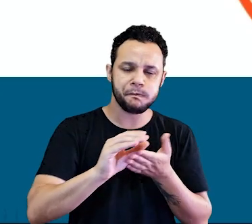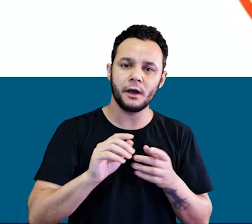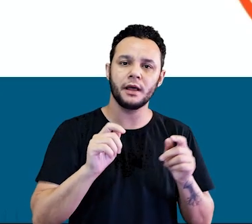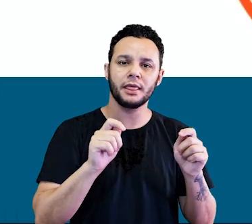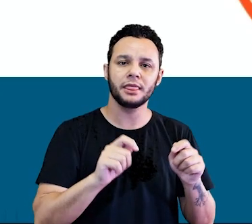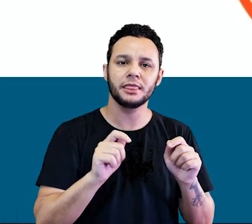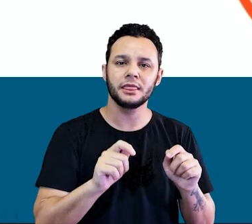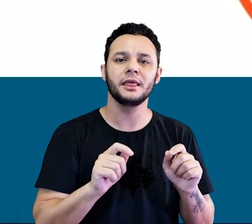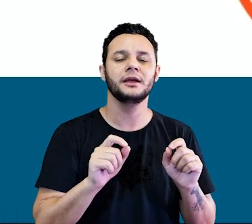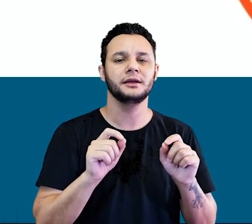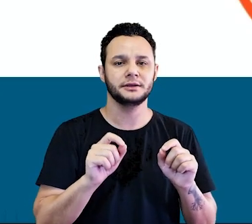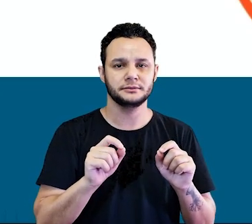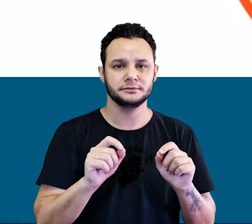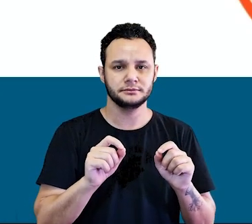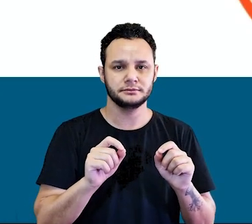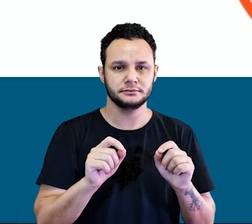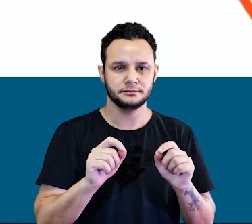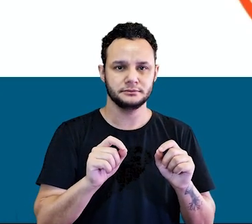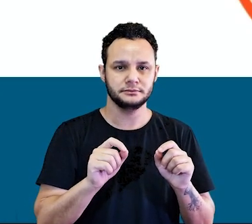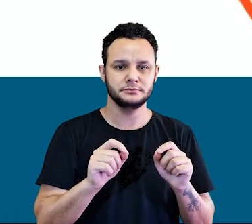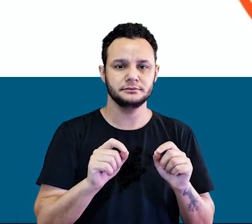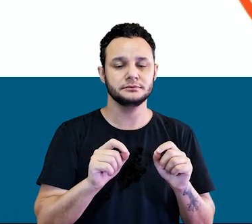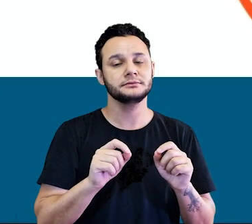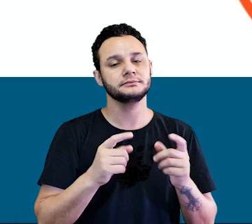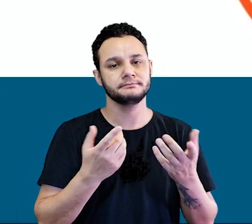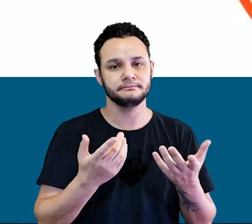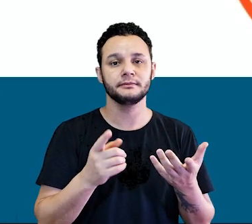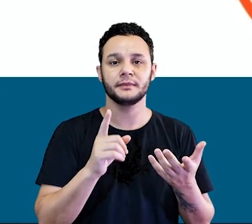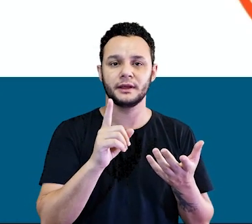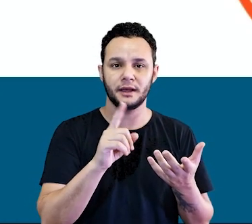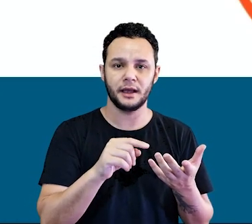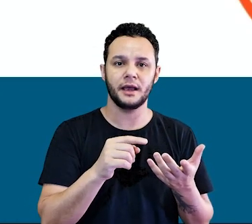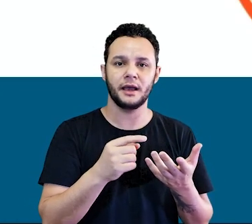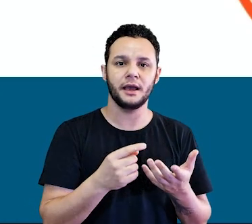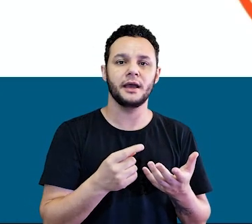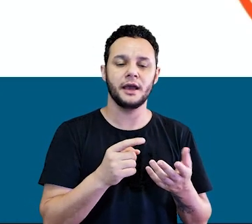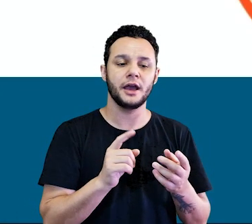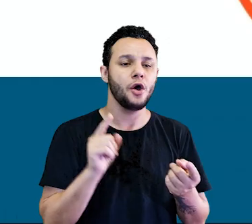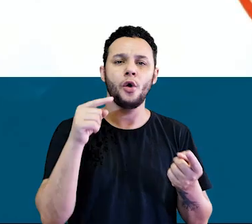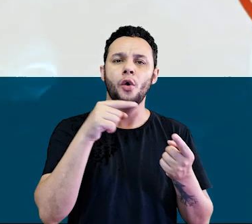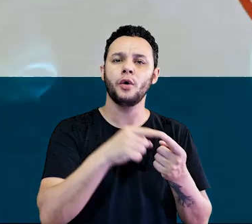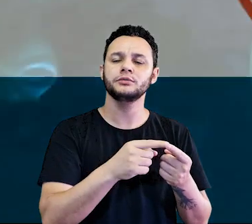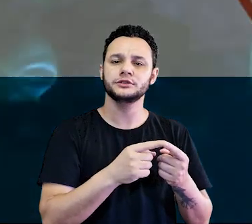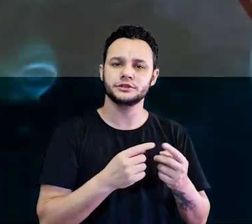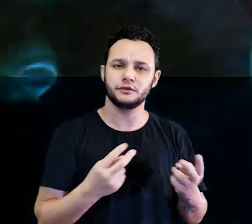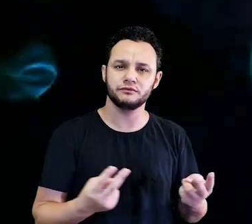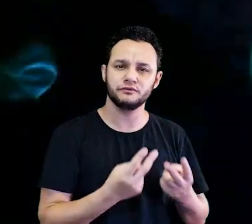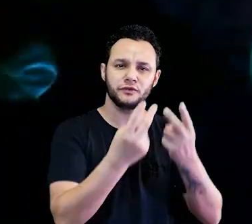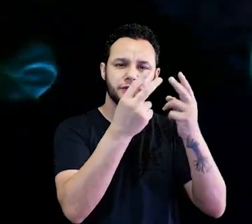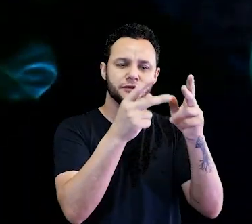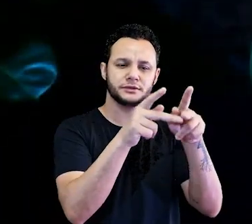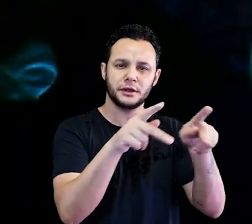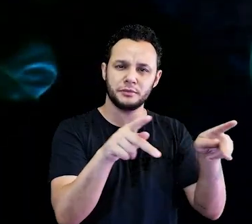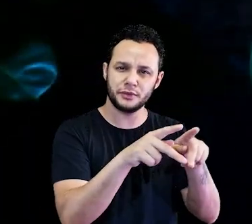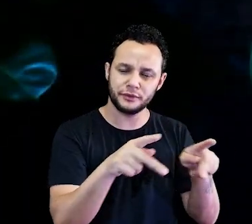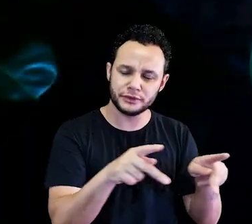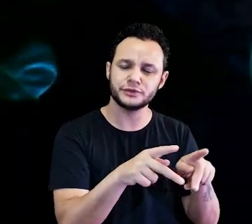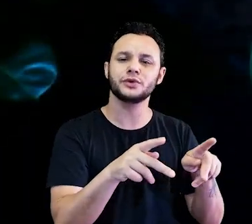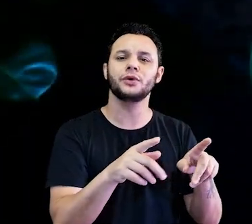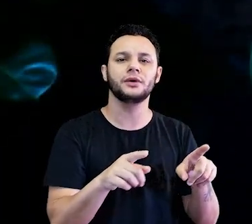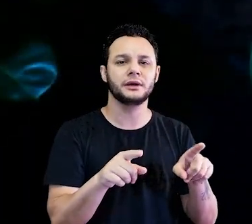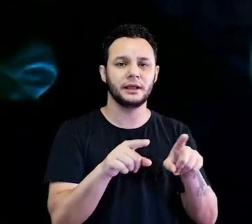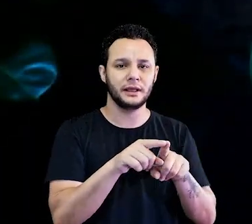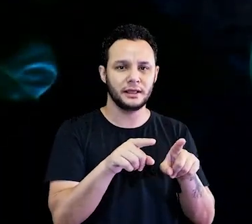Que o dinheiro, né? Que é de onde sai, na verdade, o dinheiro para valorizar os professores e